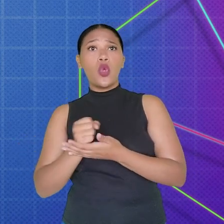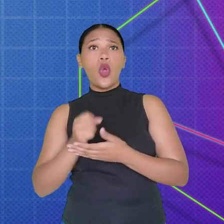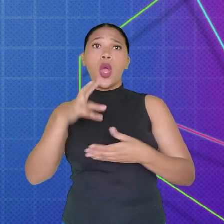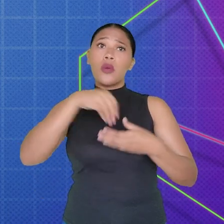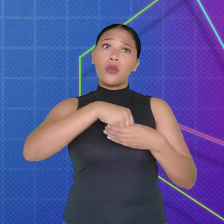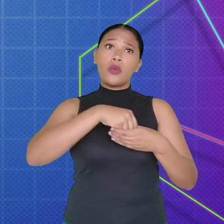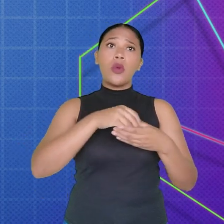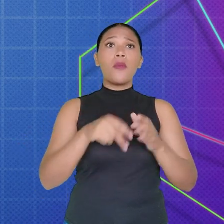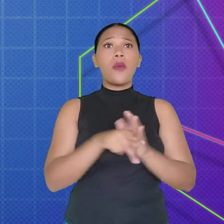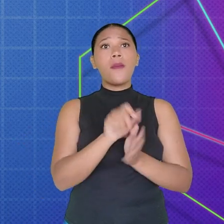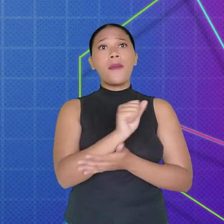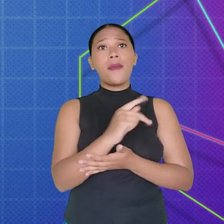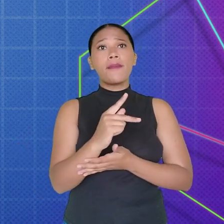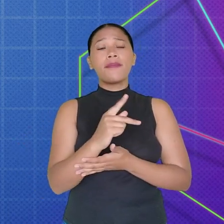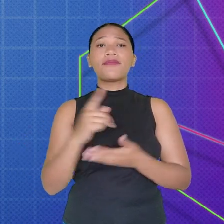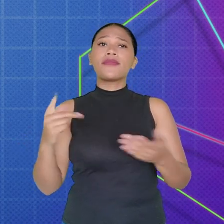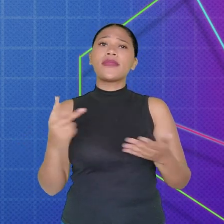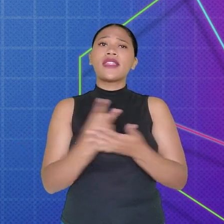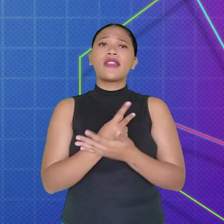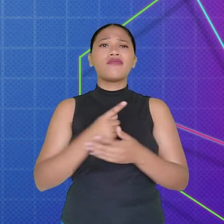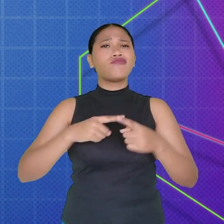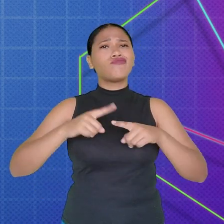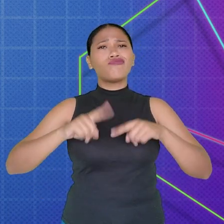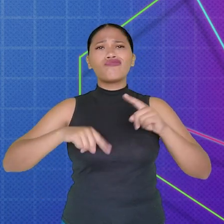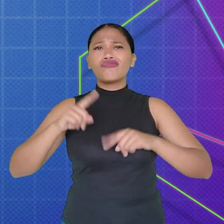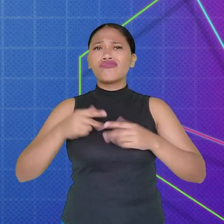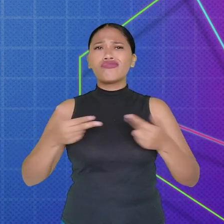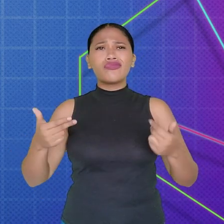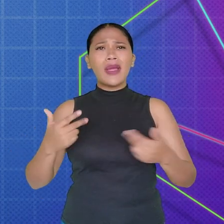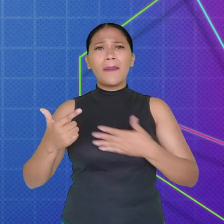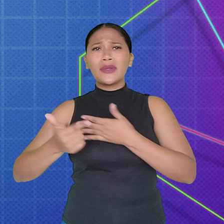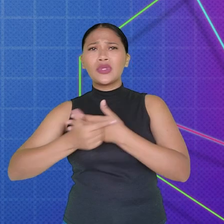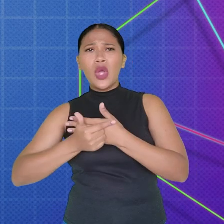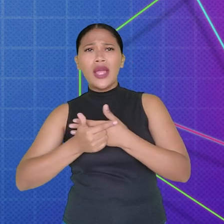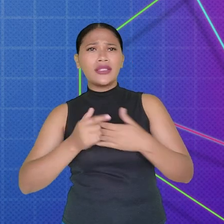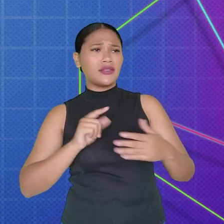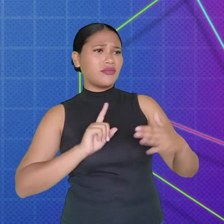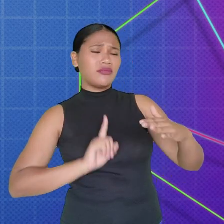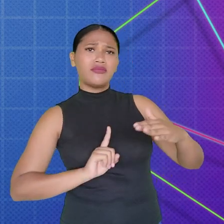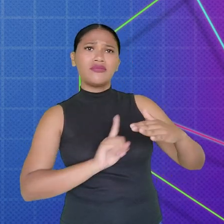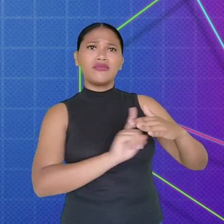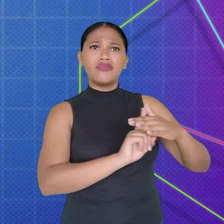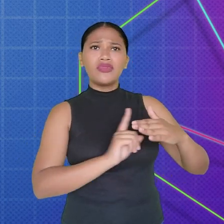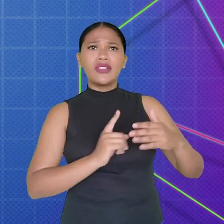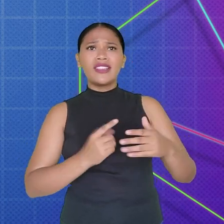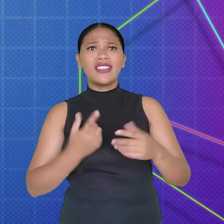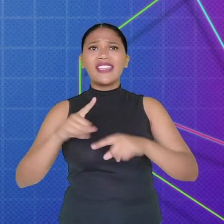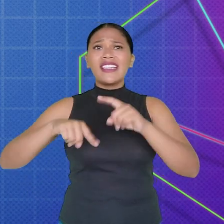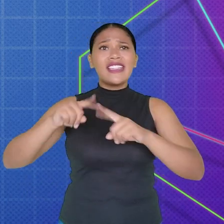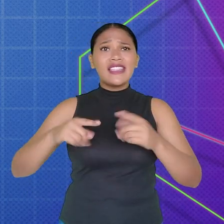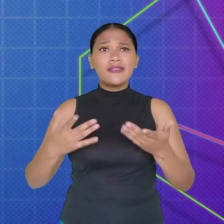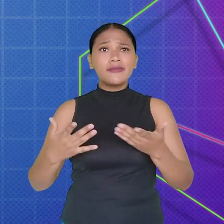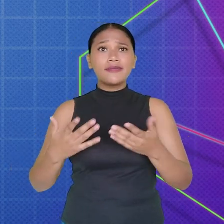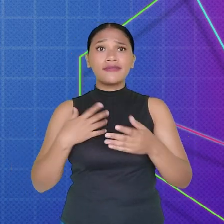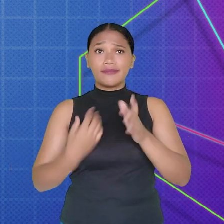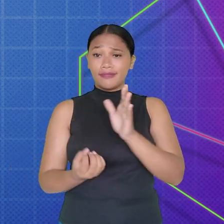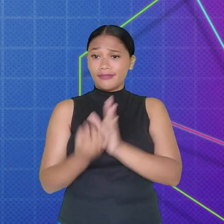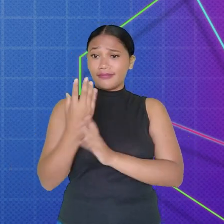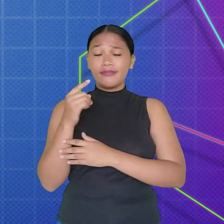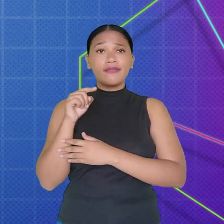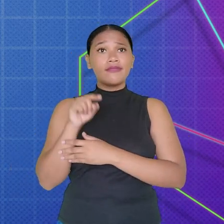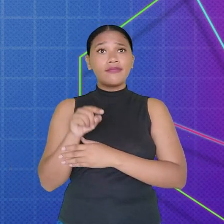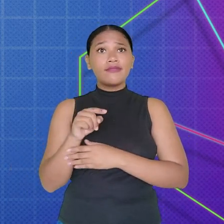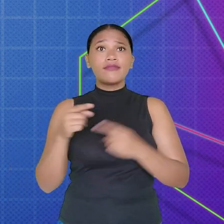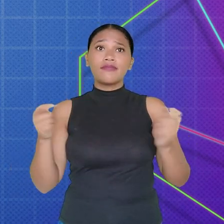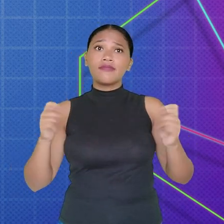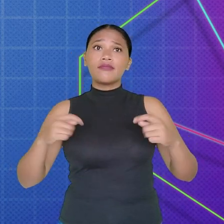colisão pode ocorrer entre diferentes tipos de objetos, como personagens, obstáculos e até mesmo itens. Ao criar um evento de colisão,